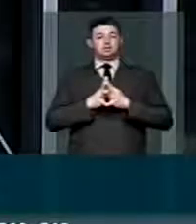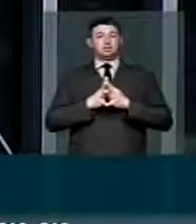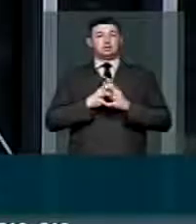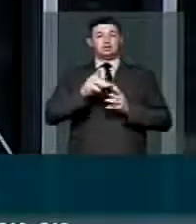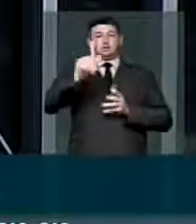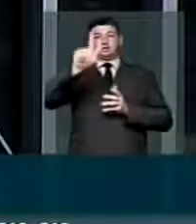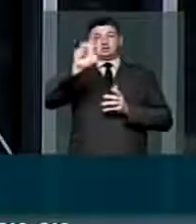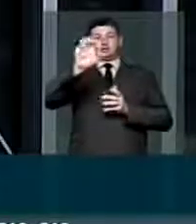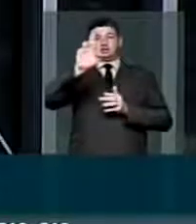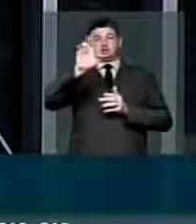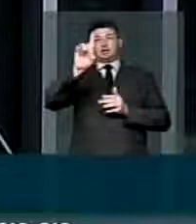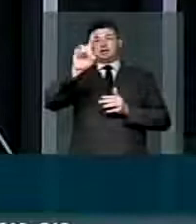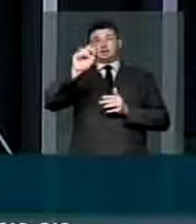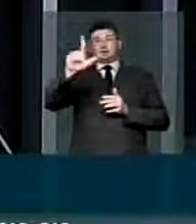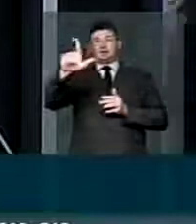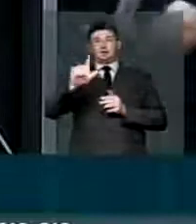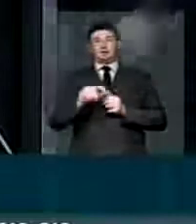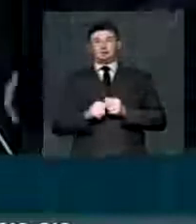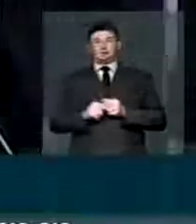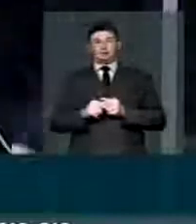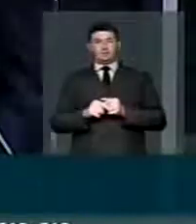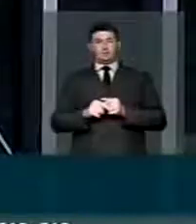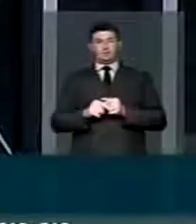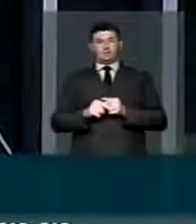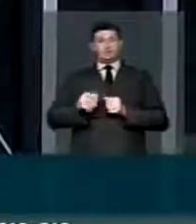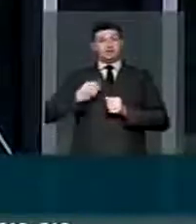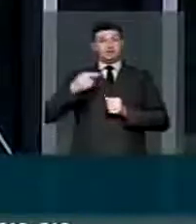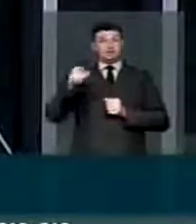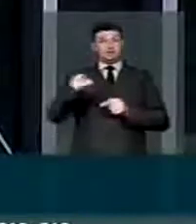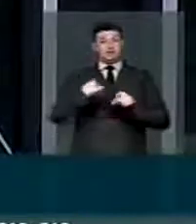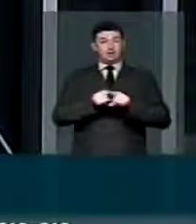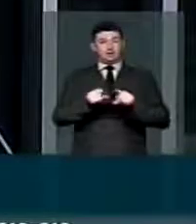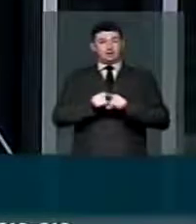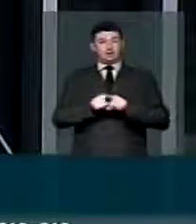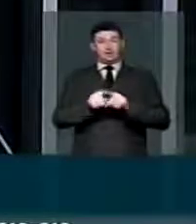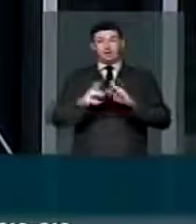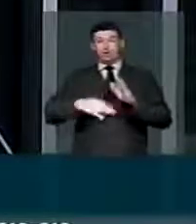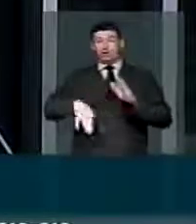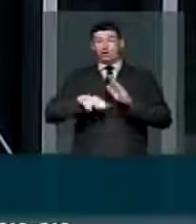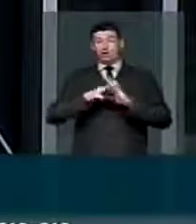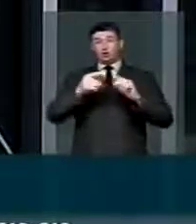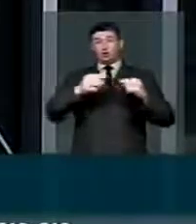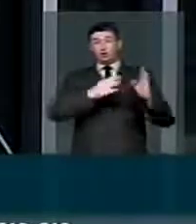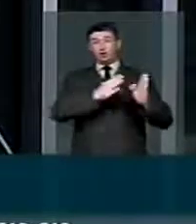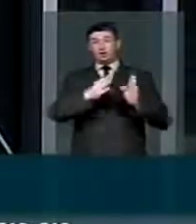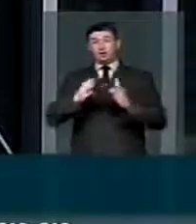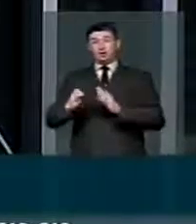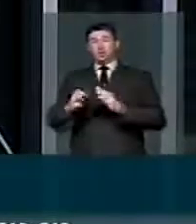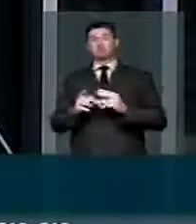Gerdau. Esteve presente em quase todo esse debate